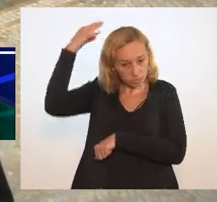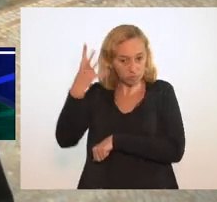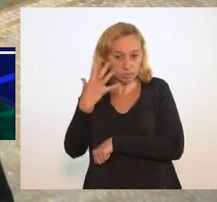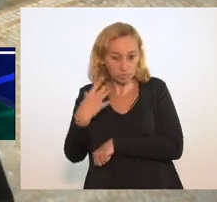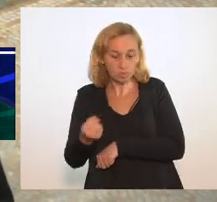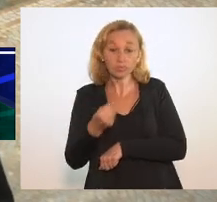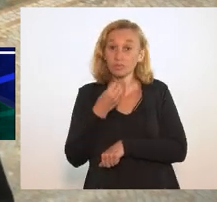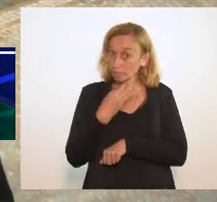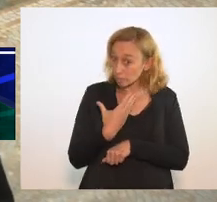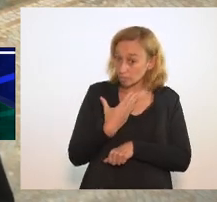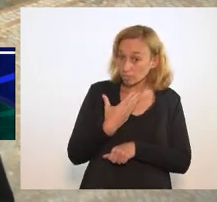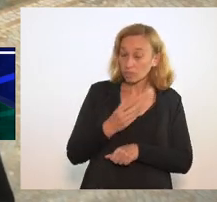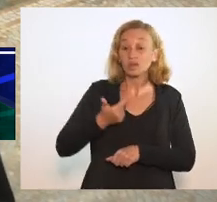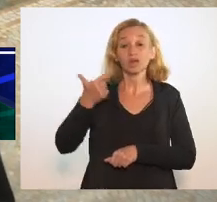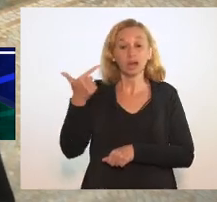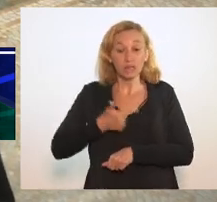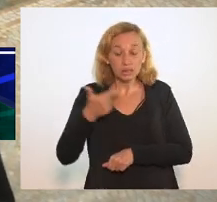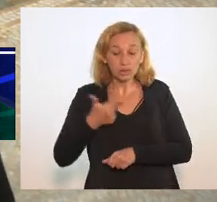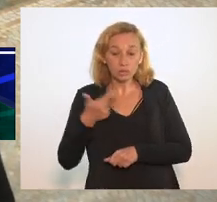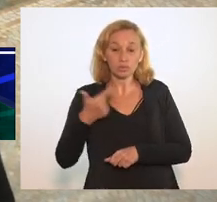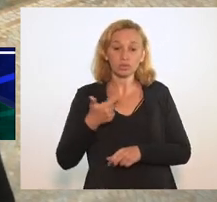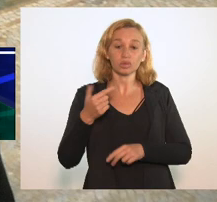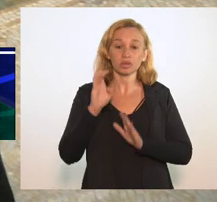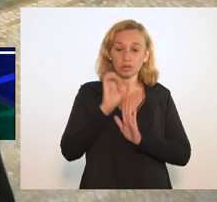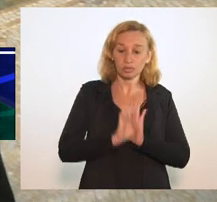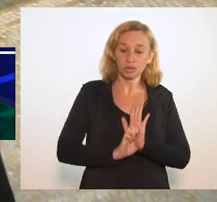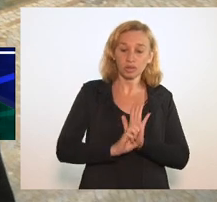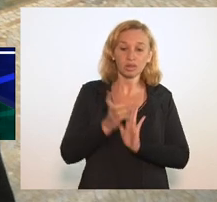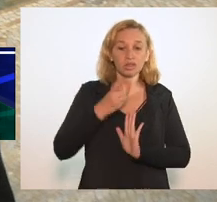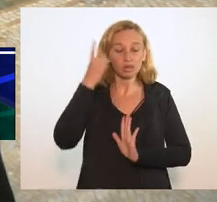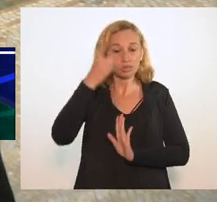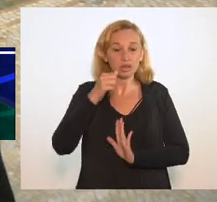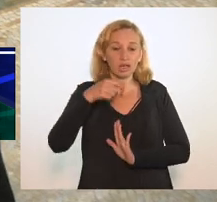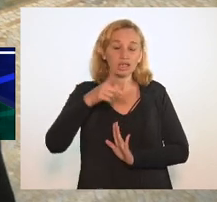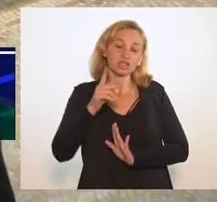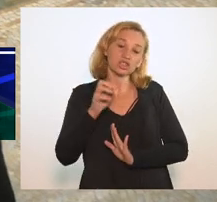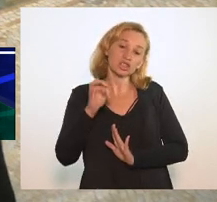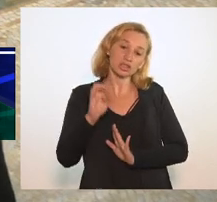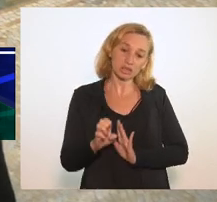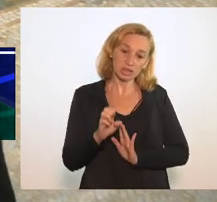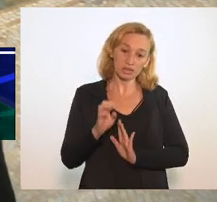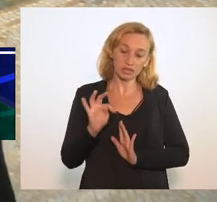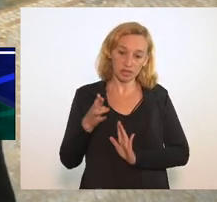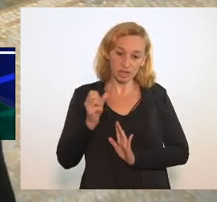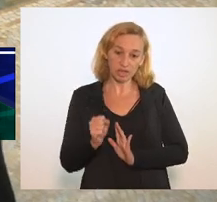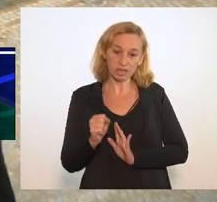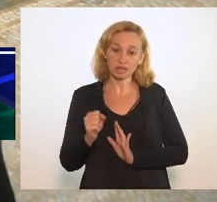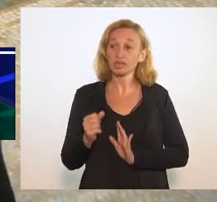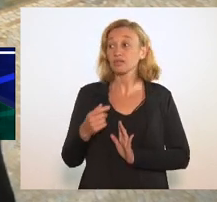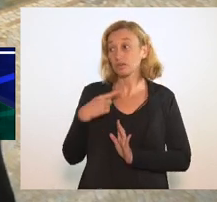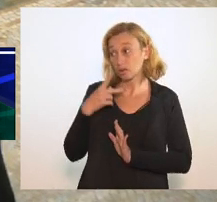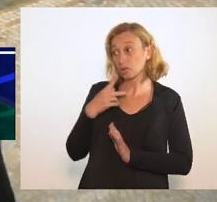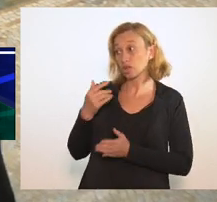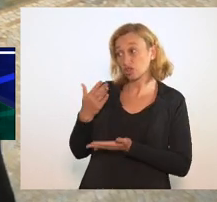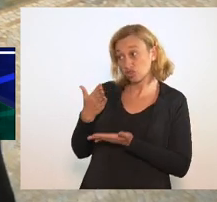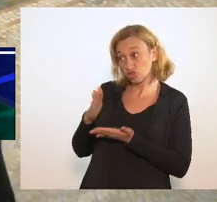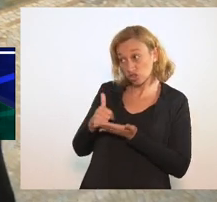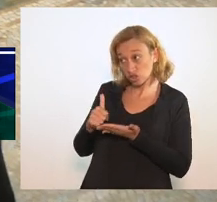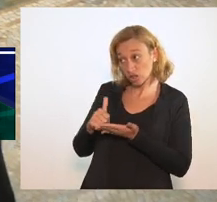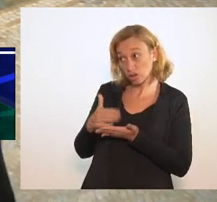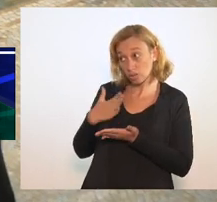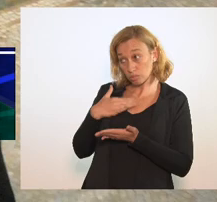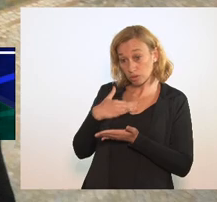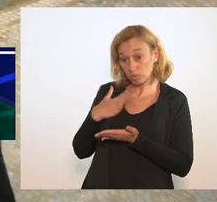contribui. E a segunda emenda, o deputado Alexandre Freitas já combinou comigo de retirar.